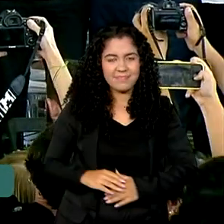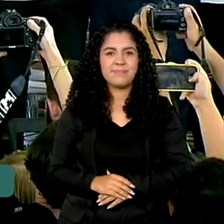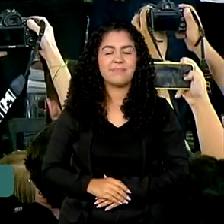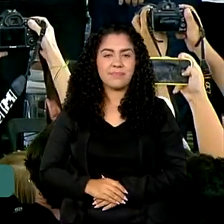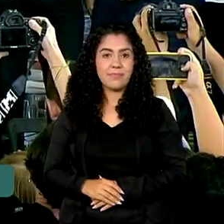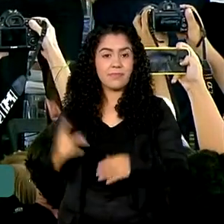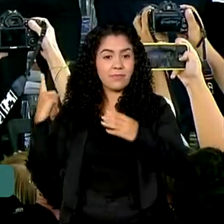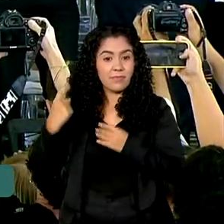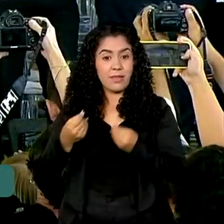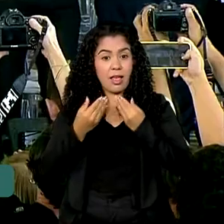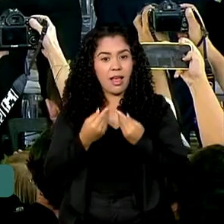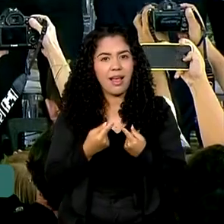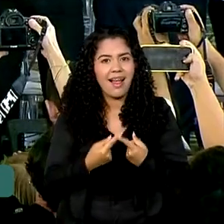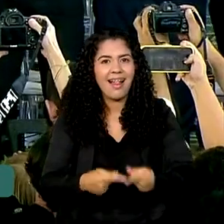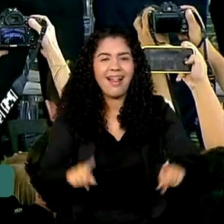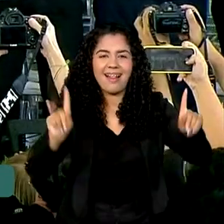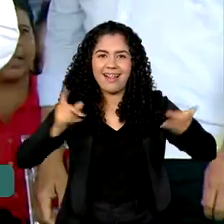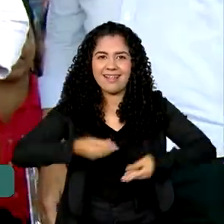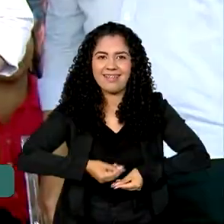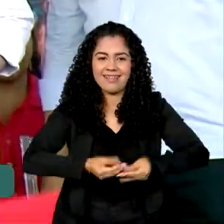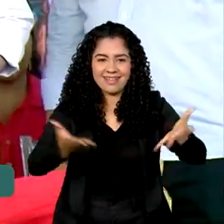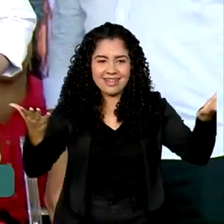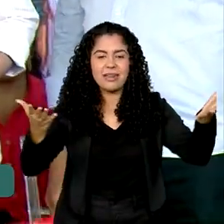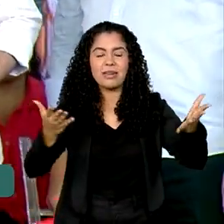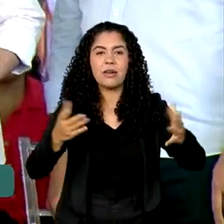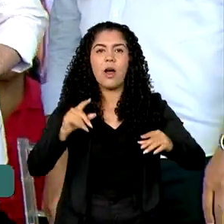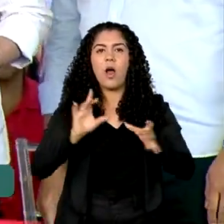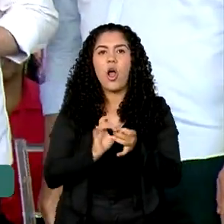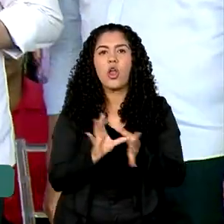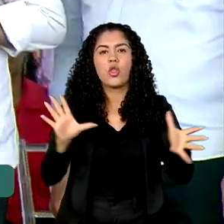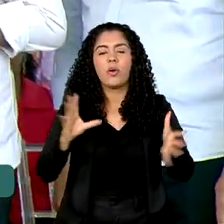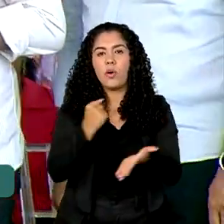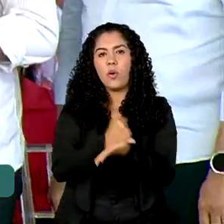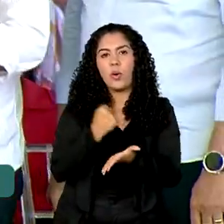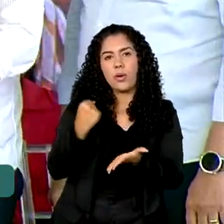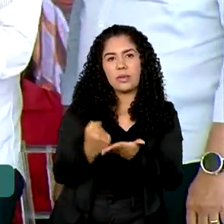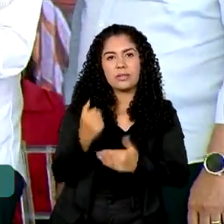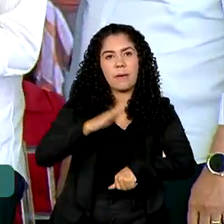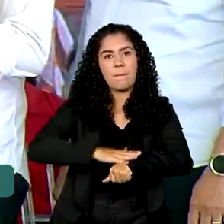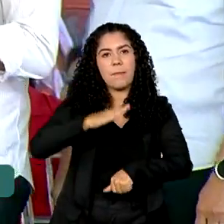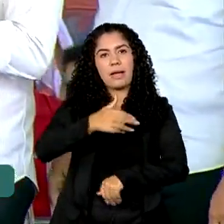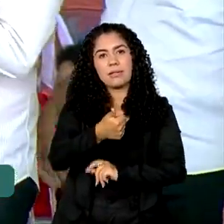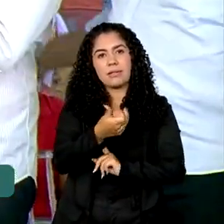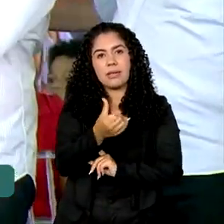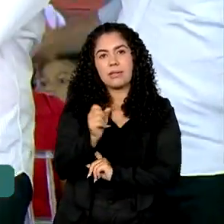entrega do módulo 4 do Cidade Jardim, foi autorizada a contratação de mais